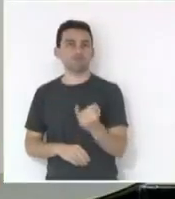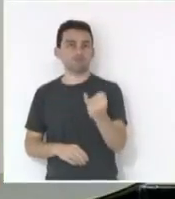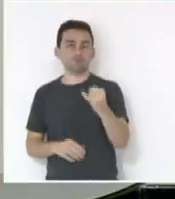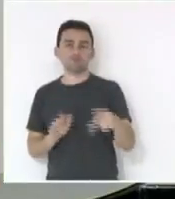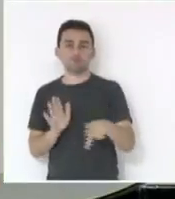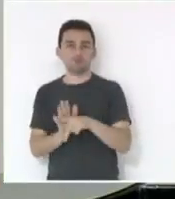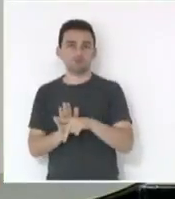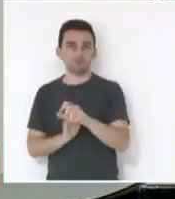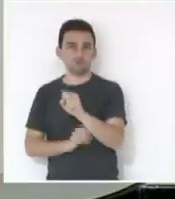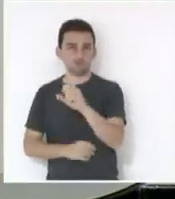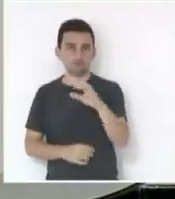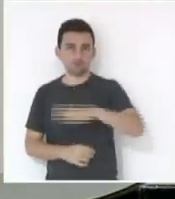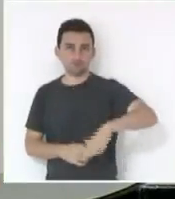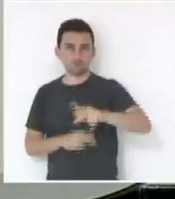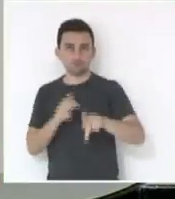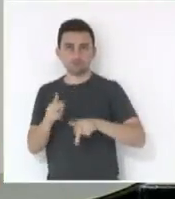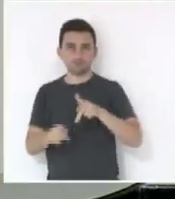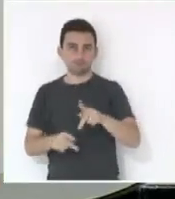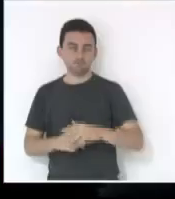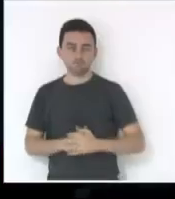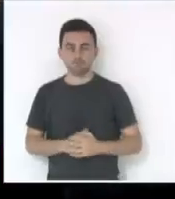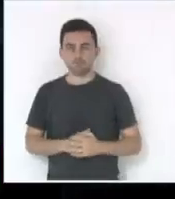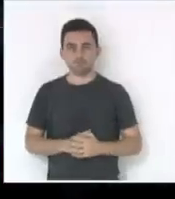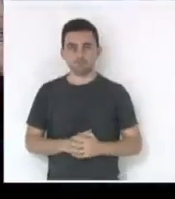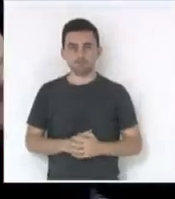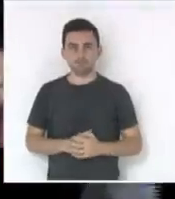catarinenses. Muito obrigado, senhor presidente.